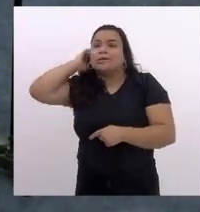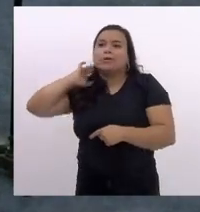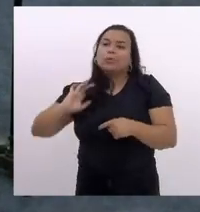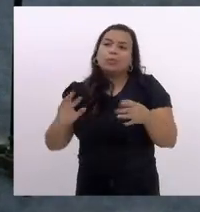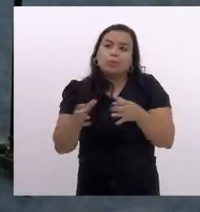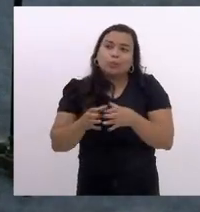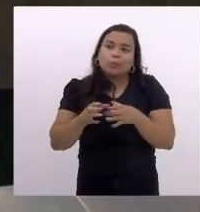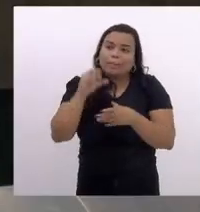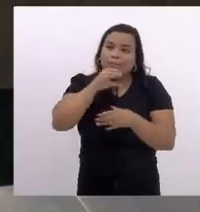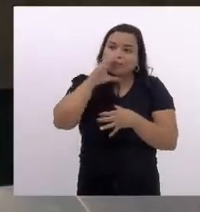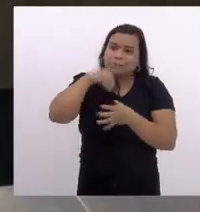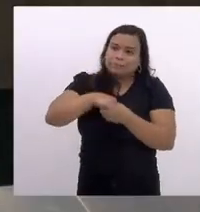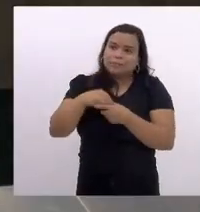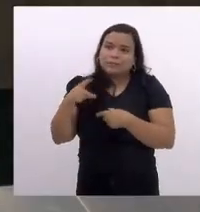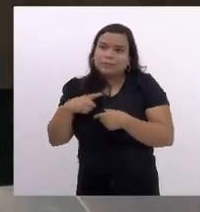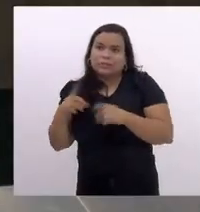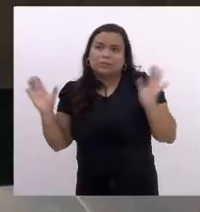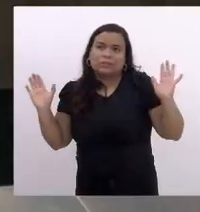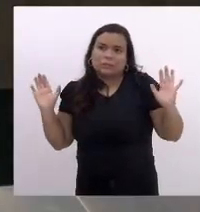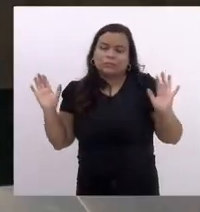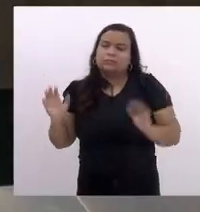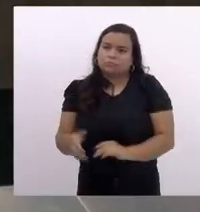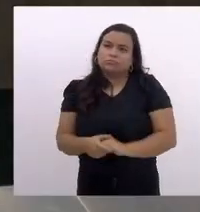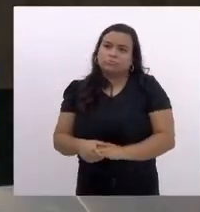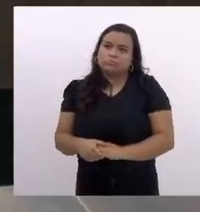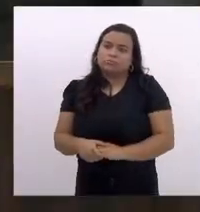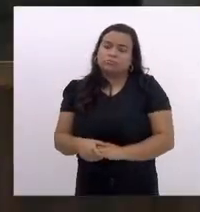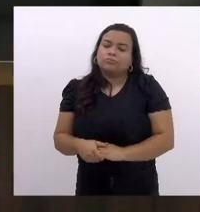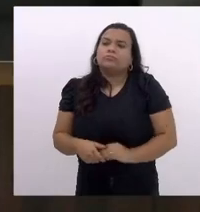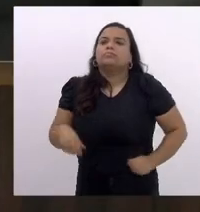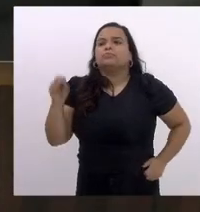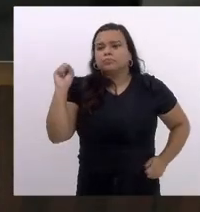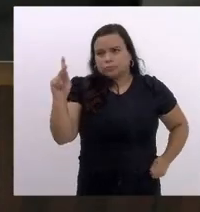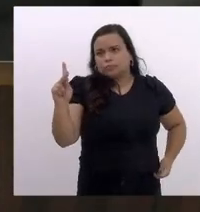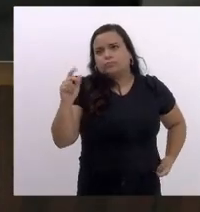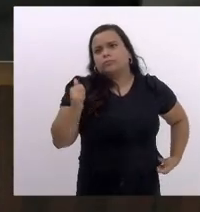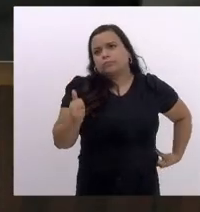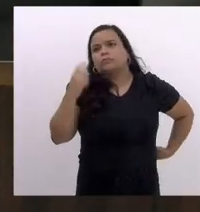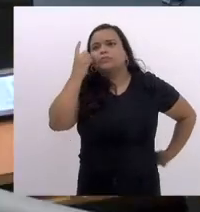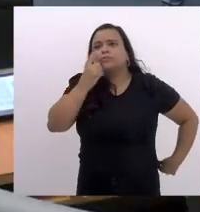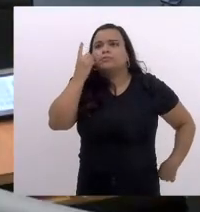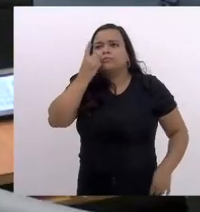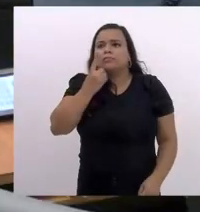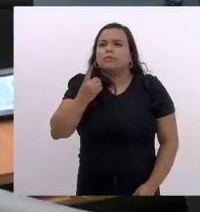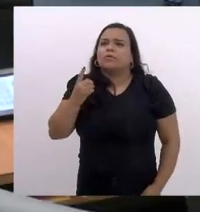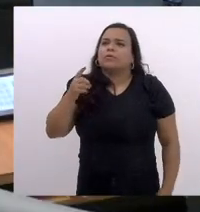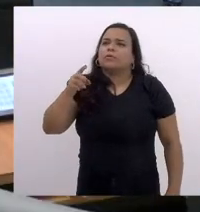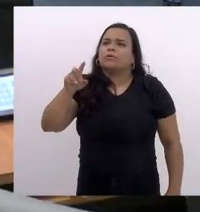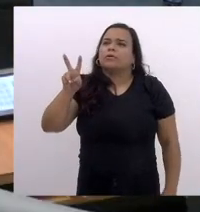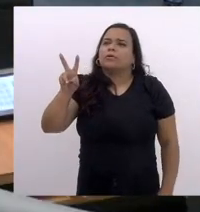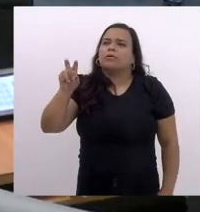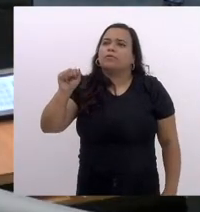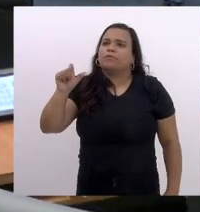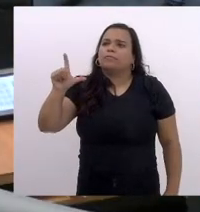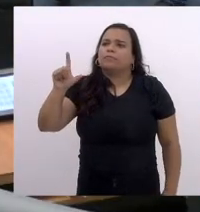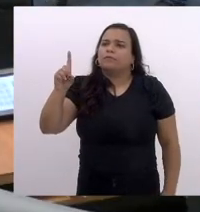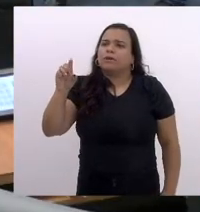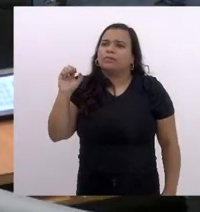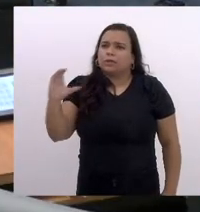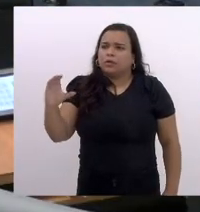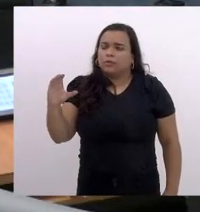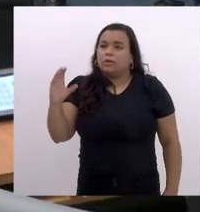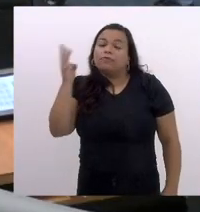está abrigado. Se estiver abrigado... Ok. Deputado Waldeck. Presidente, aqui nós